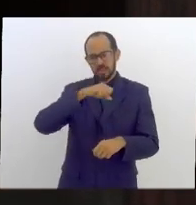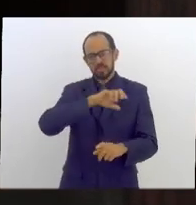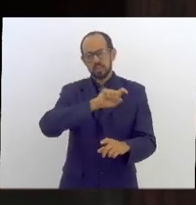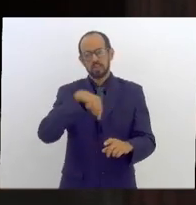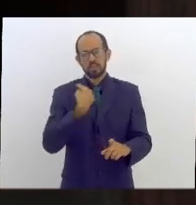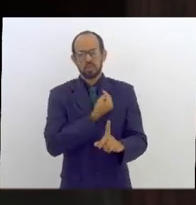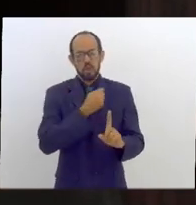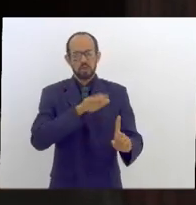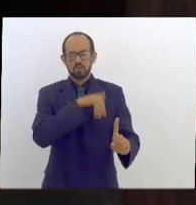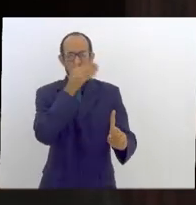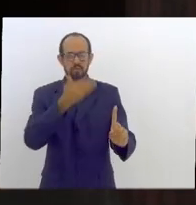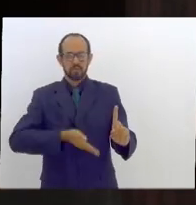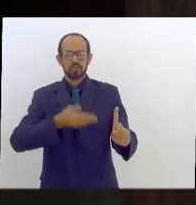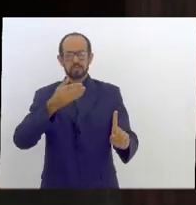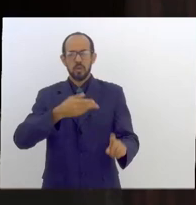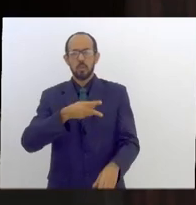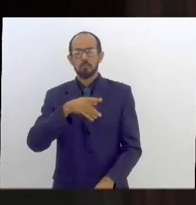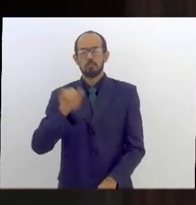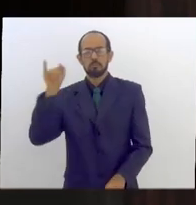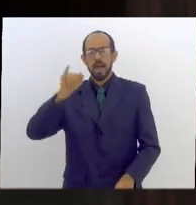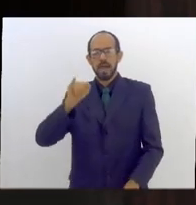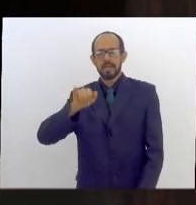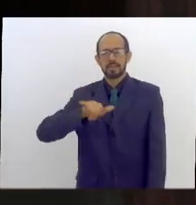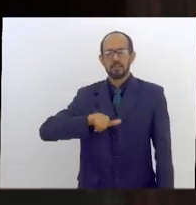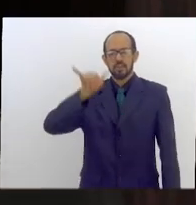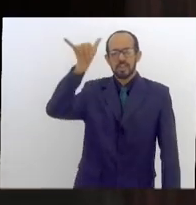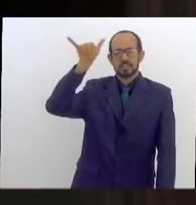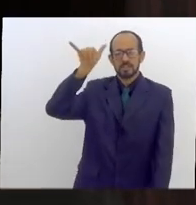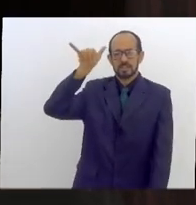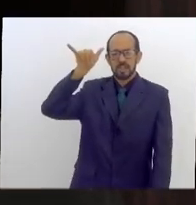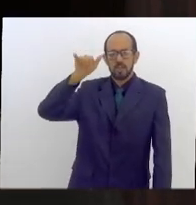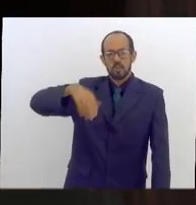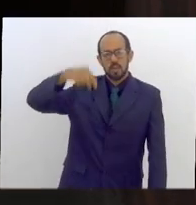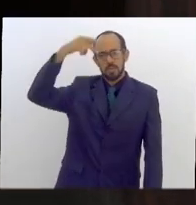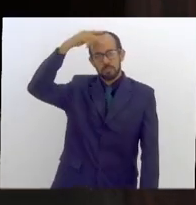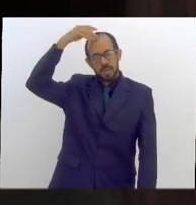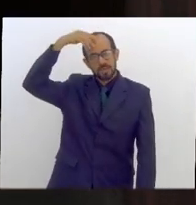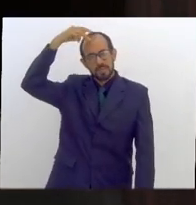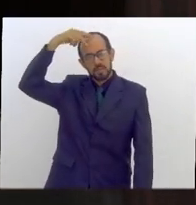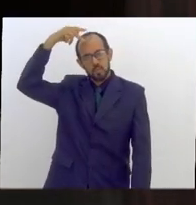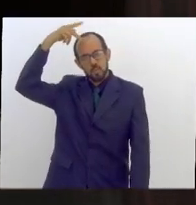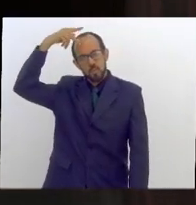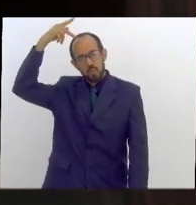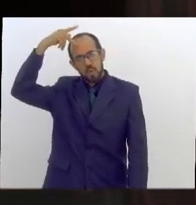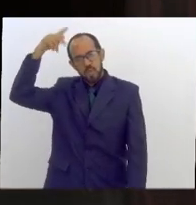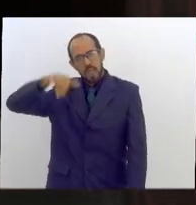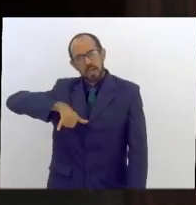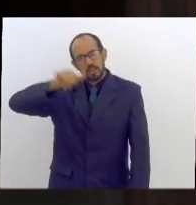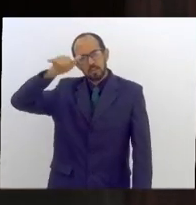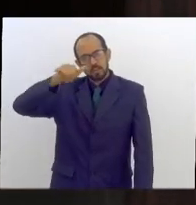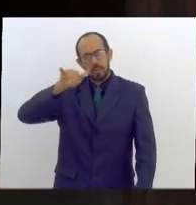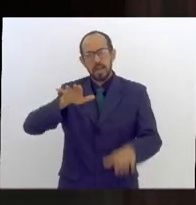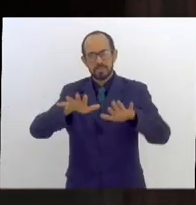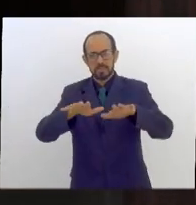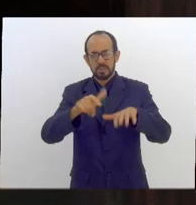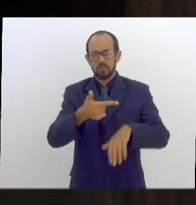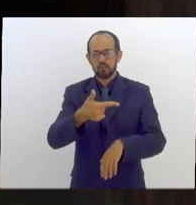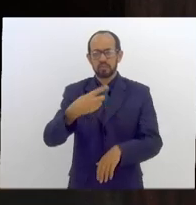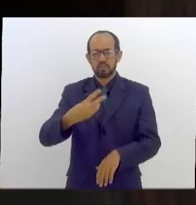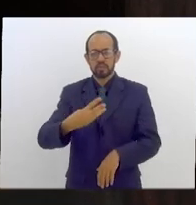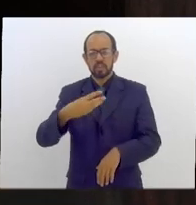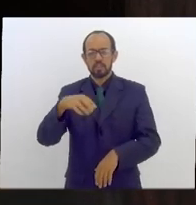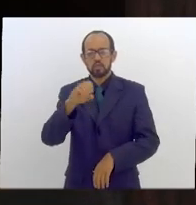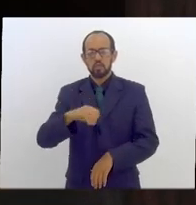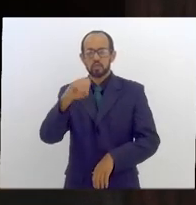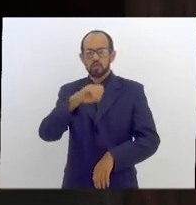reverenciamos como pai da aviação e patrono da aeronáutica brasileira, assumindo o dia 23 de outubro como o Dia do